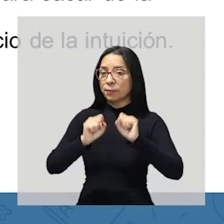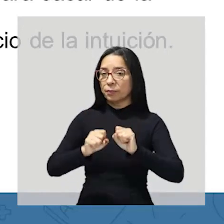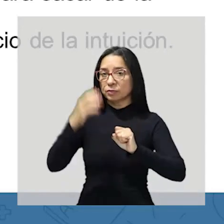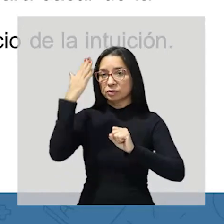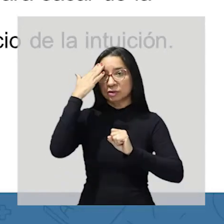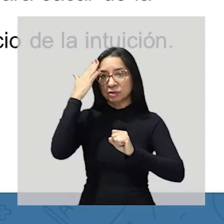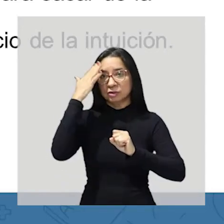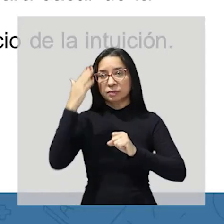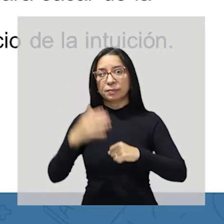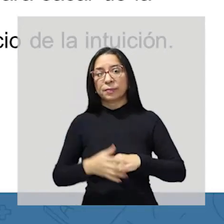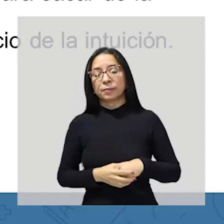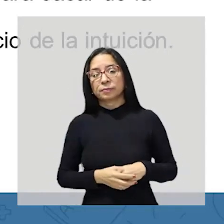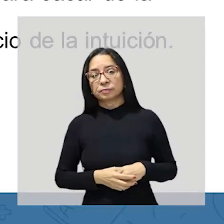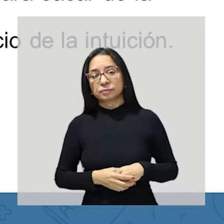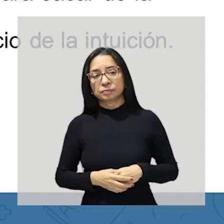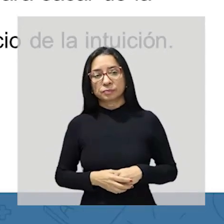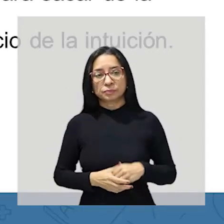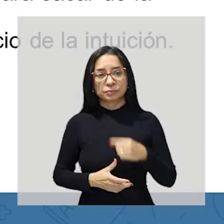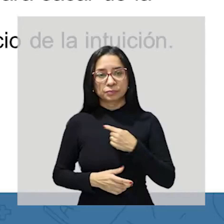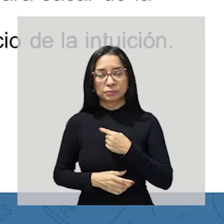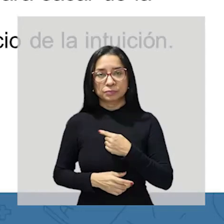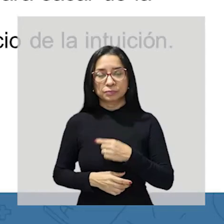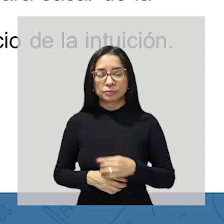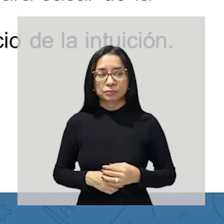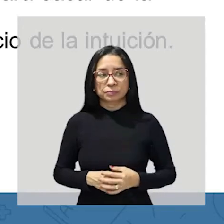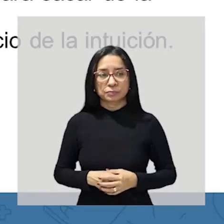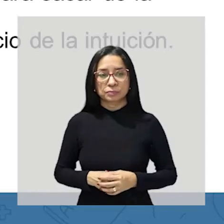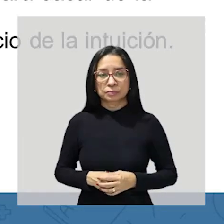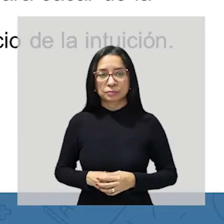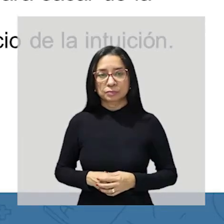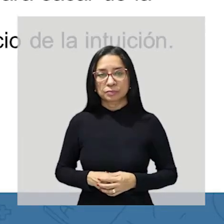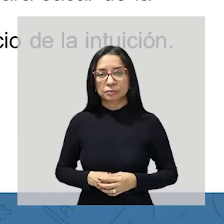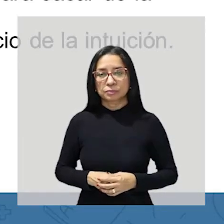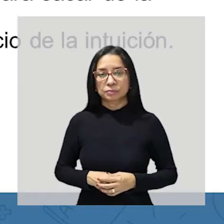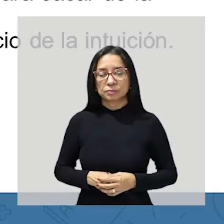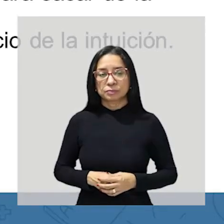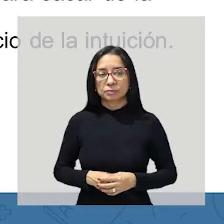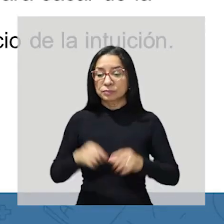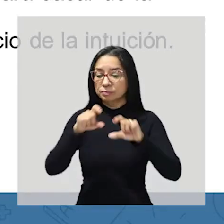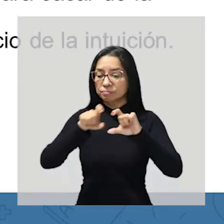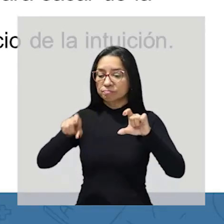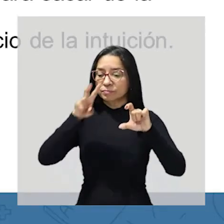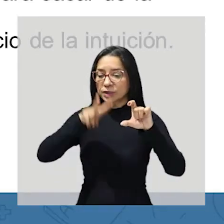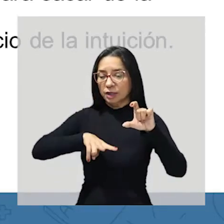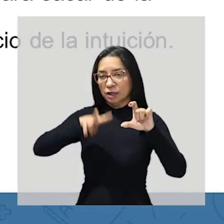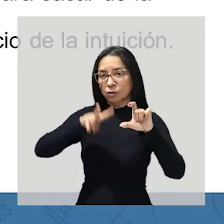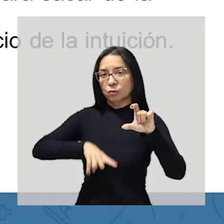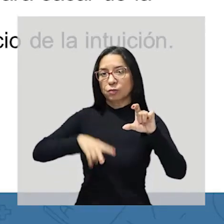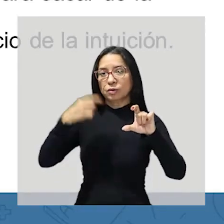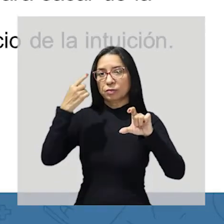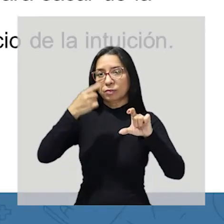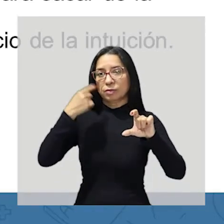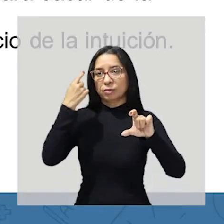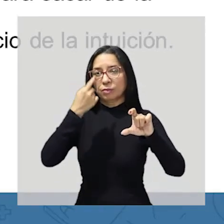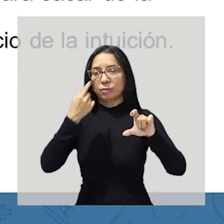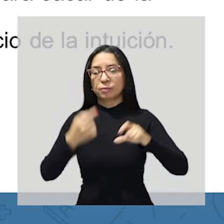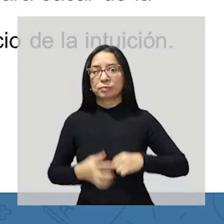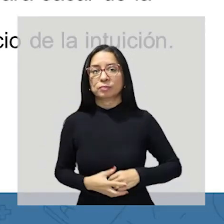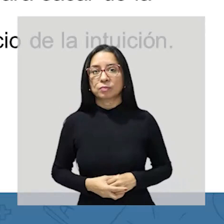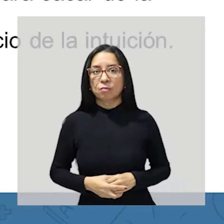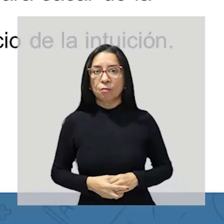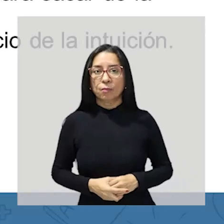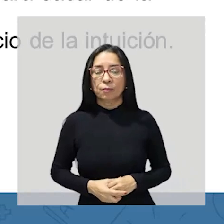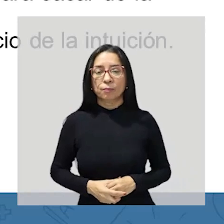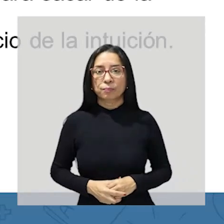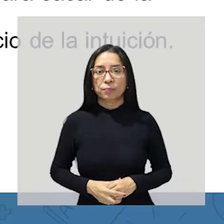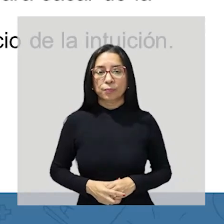compreender? Então, representações de lo que se pasa en nuestra mente puede decorrer de manifestações de